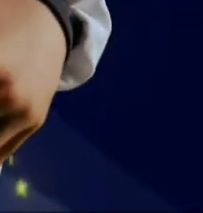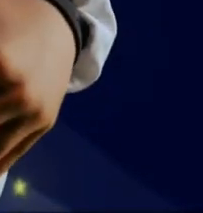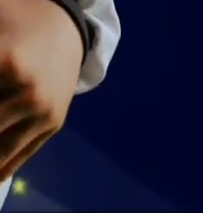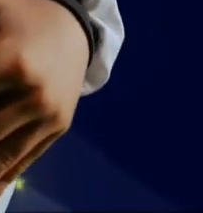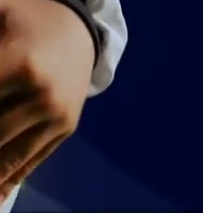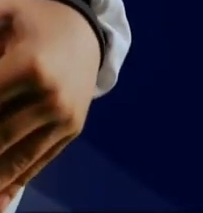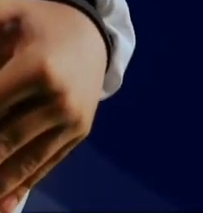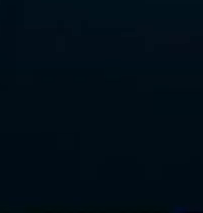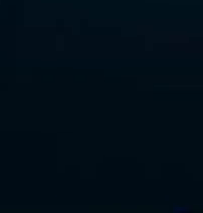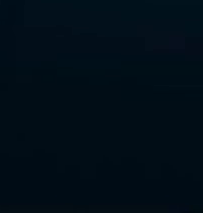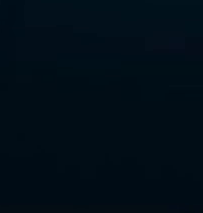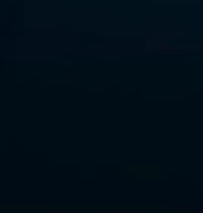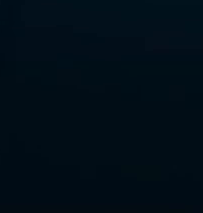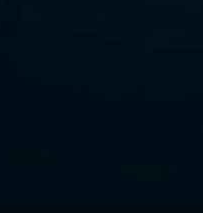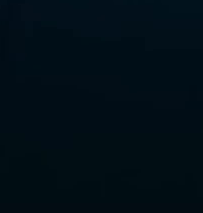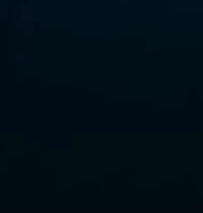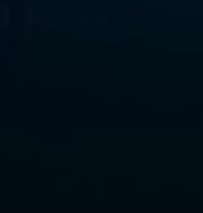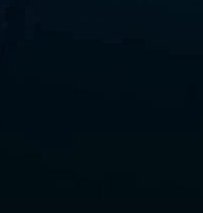páginas